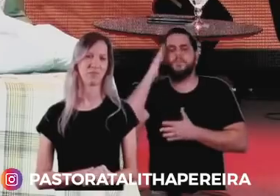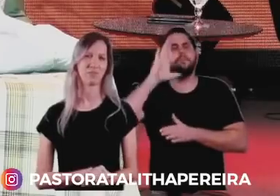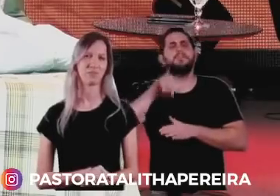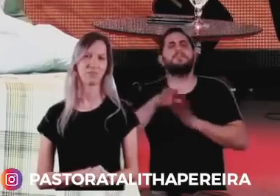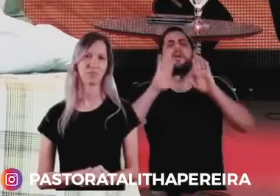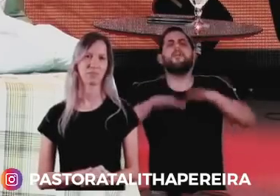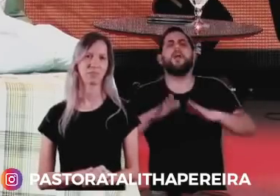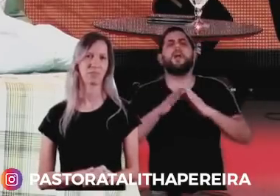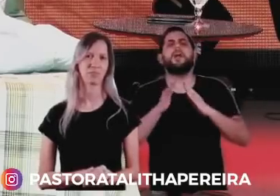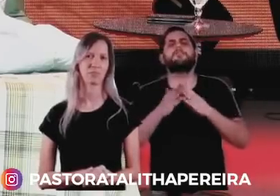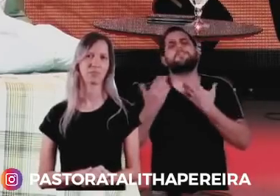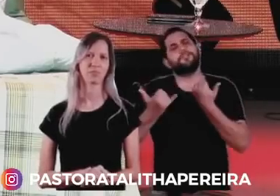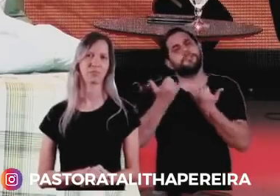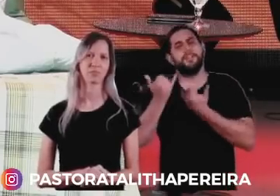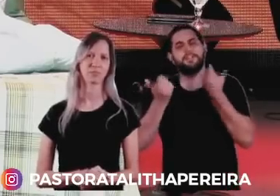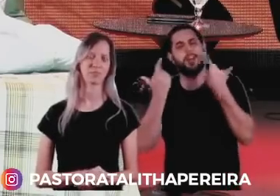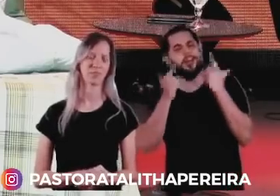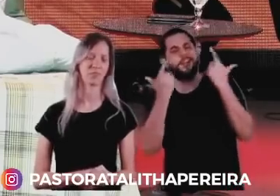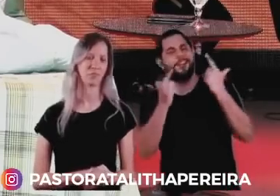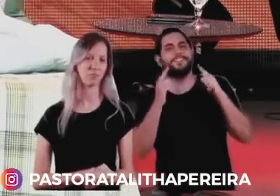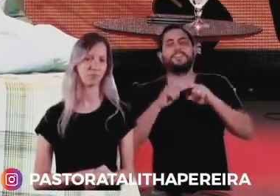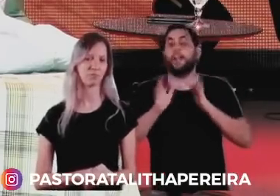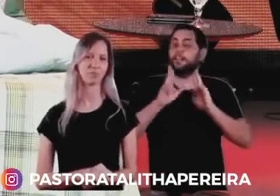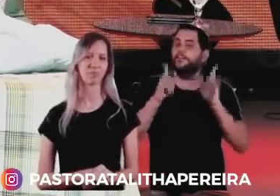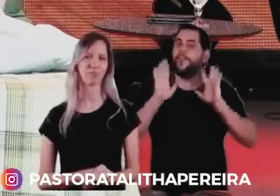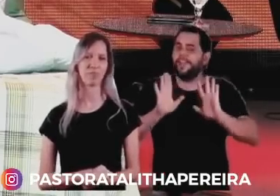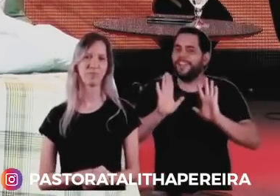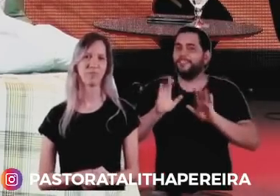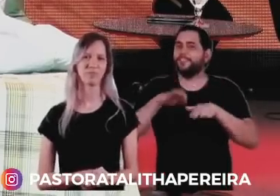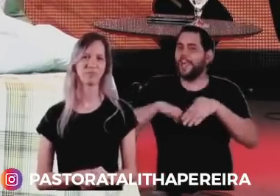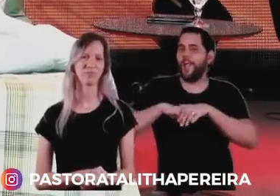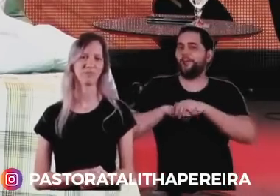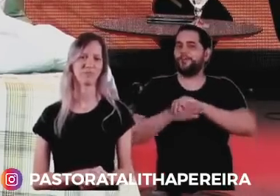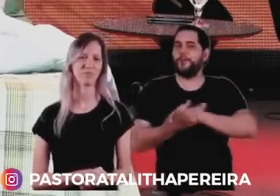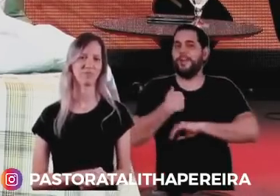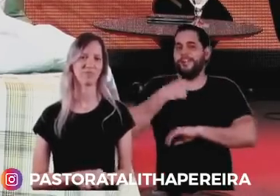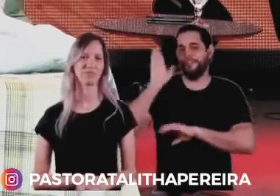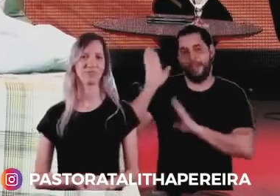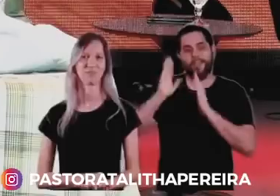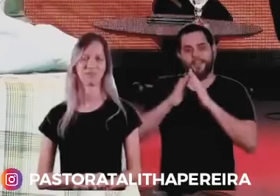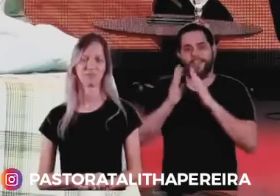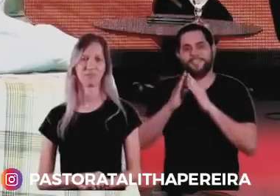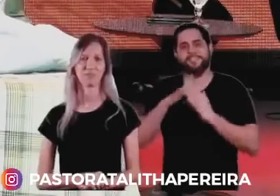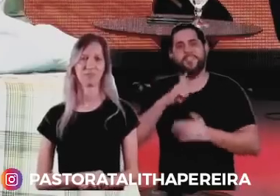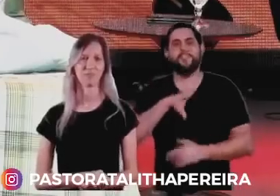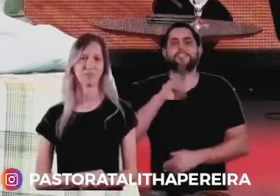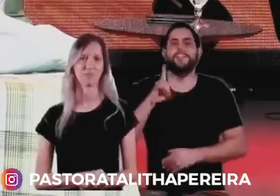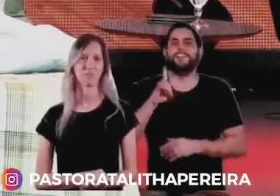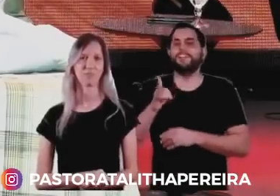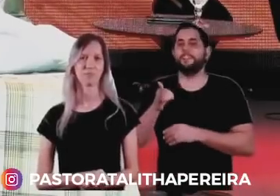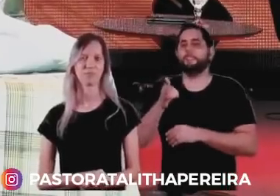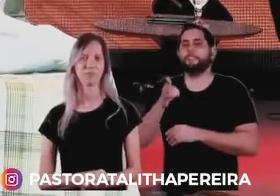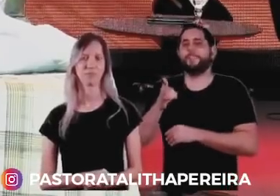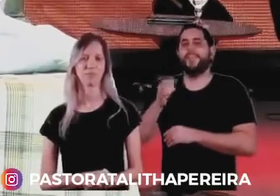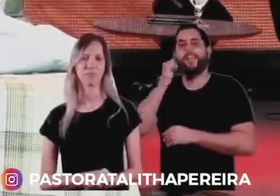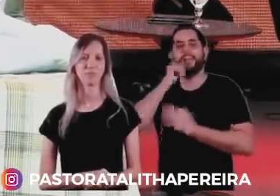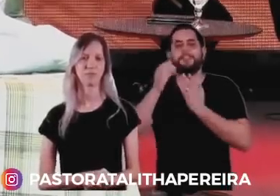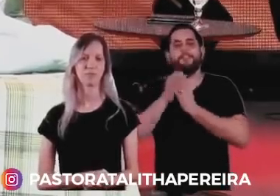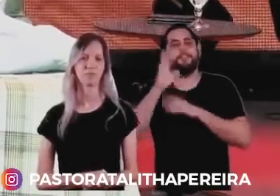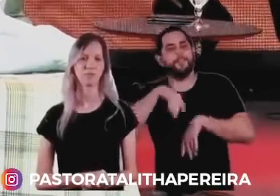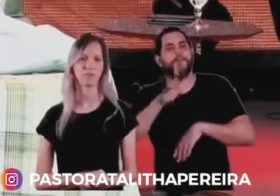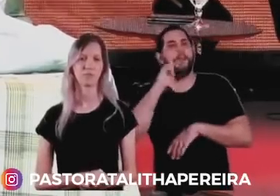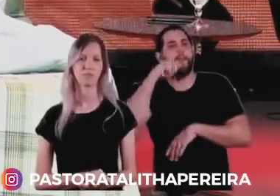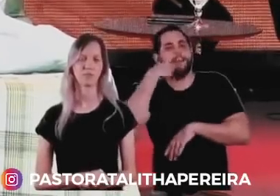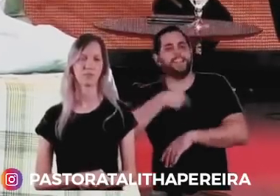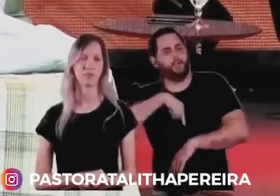coisas engraçadas, assim, engraçadas que eu digo, diferente para você se acostumar. Eu mesmo lá em casa, teve um dia que ela me pediu para eu ir na padaria,